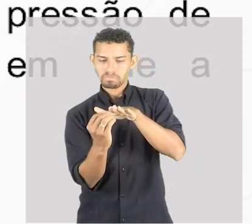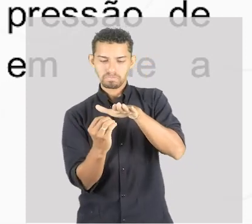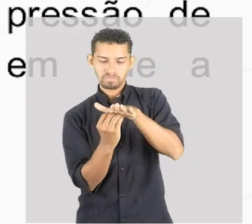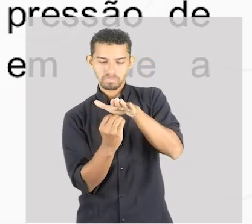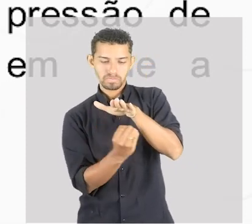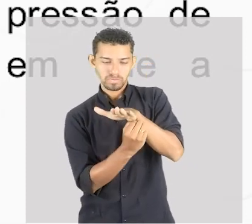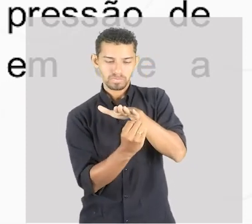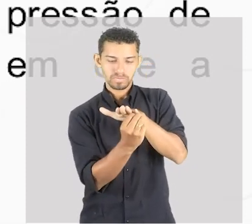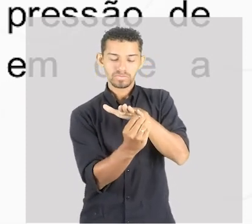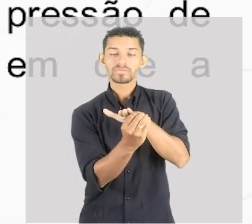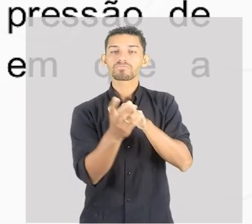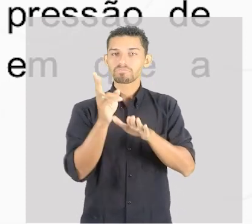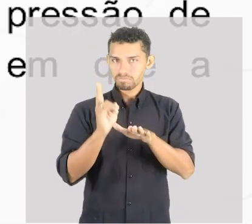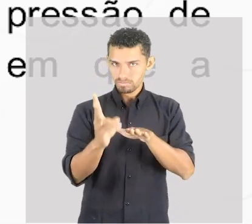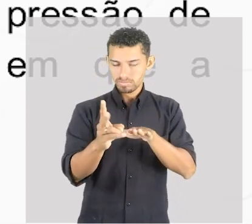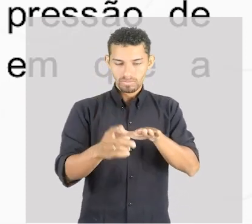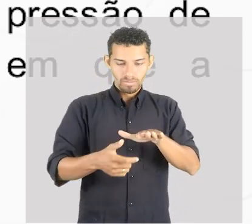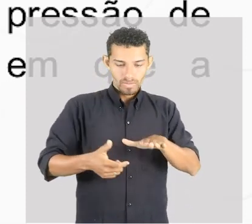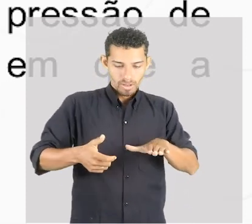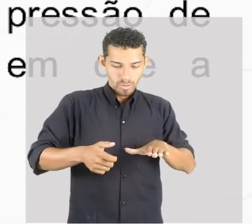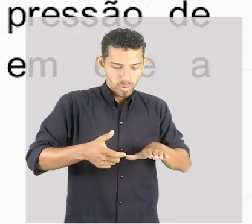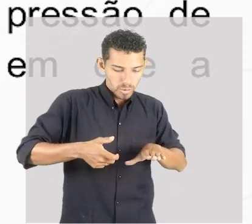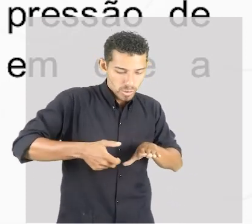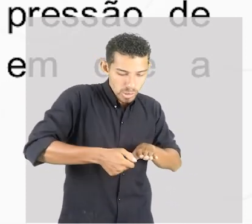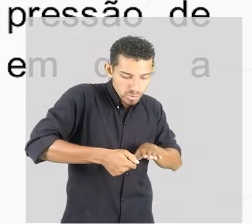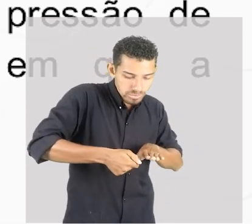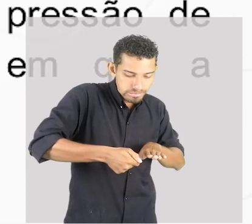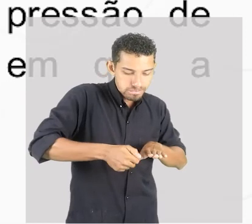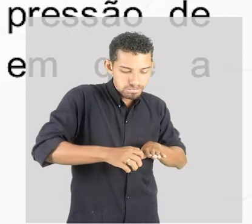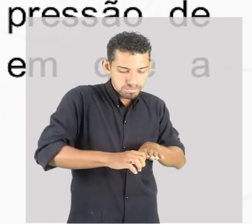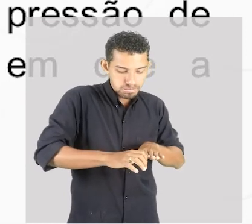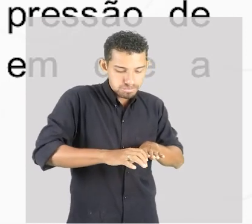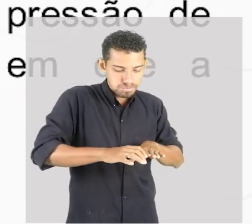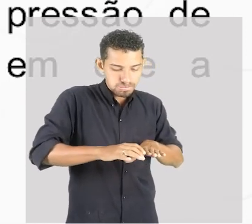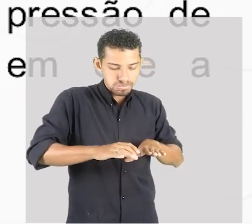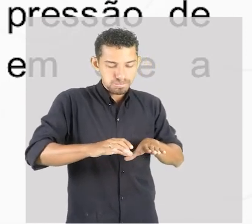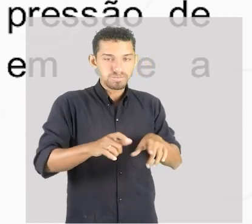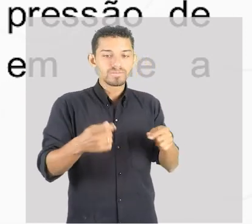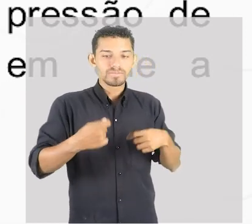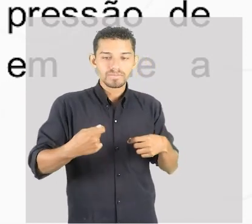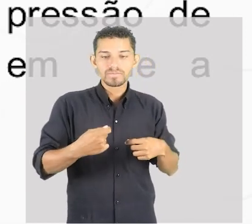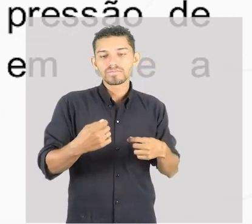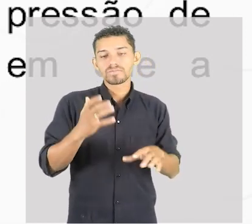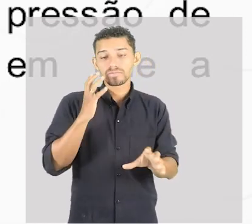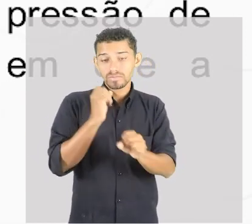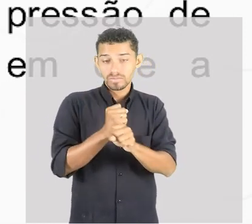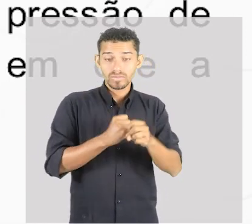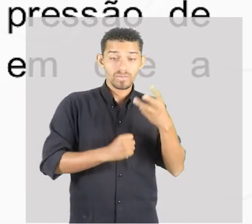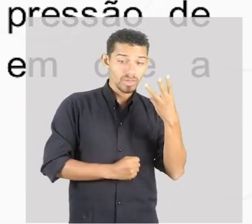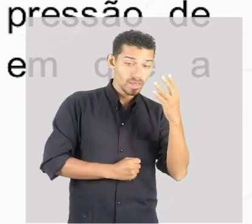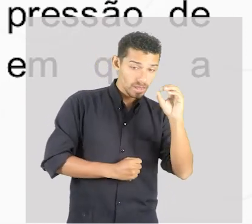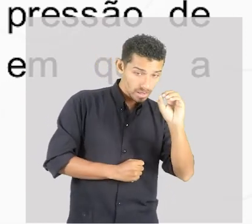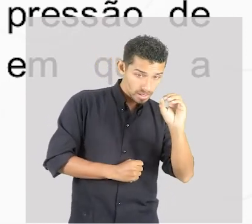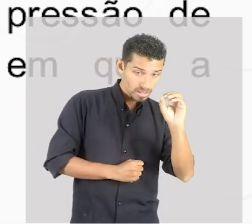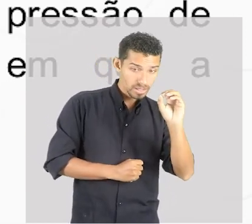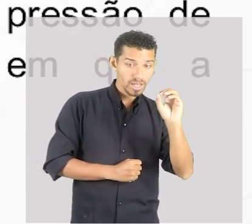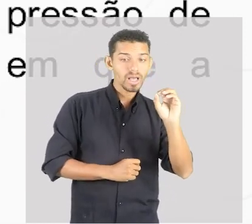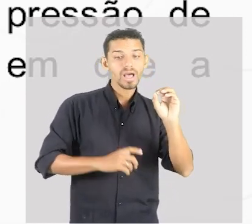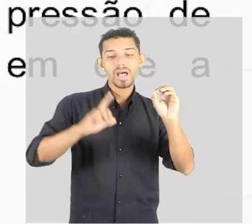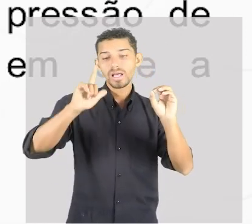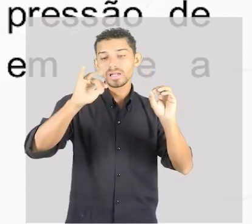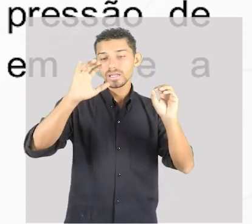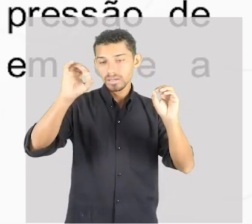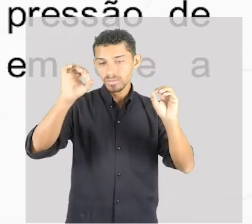feita periodicamente sabe-se que o pneu deve ser calibrado a uma pressão de 30 l por poleg quadrado em um dia